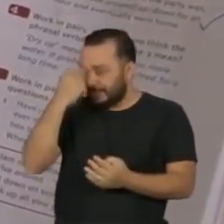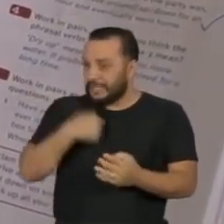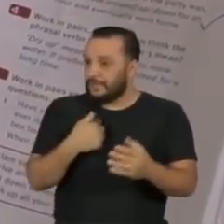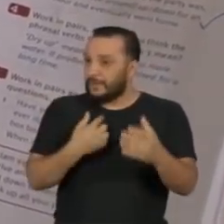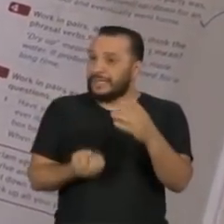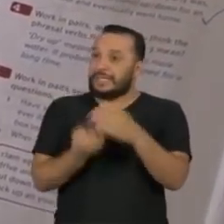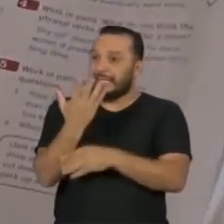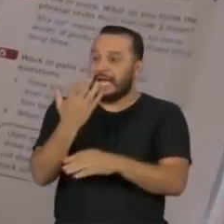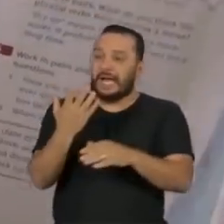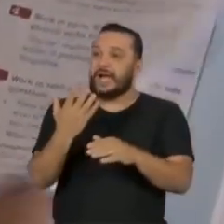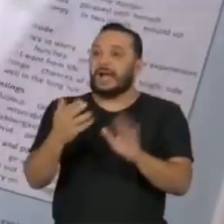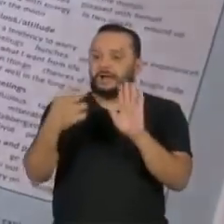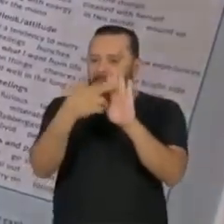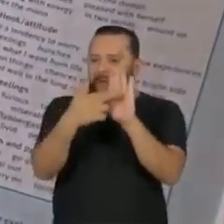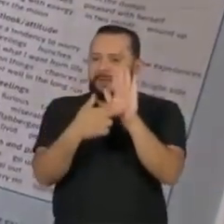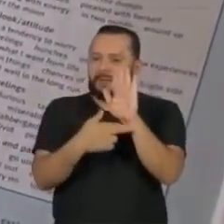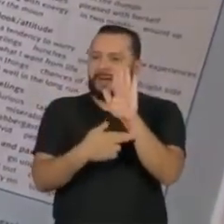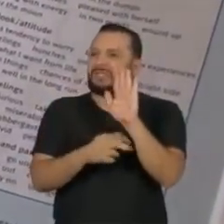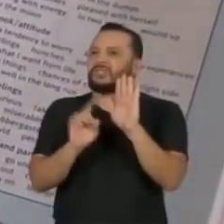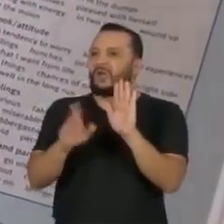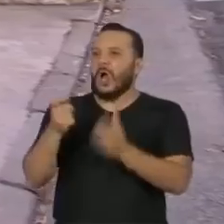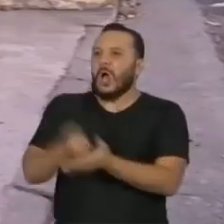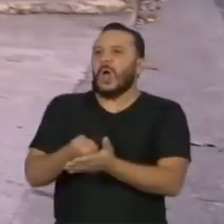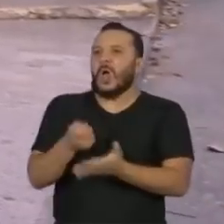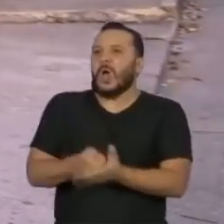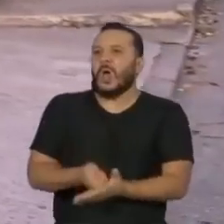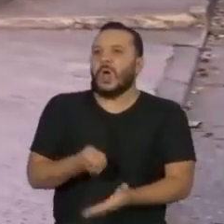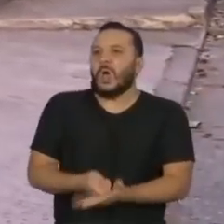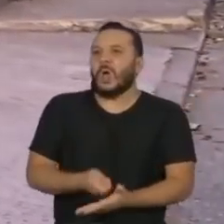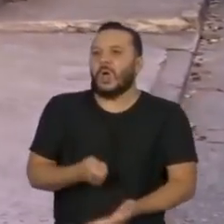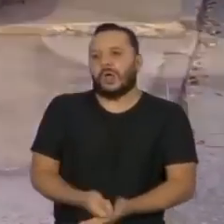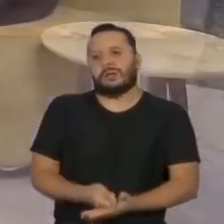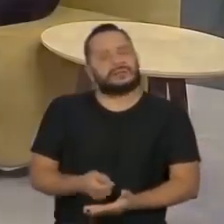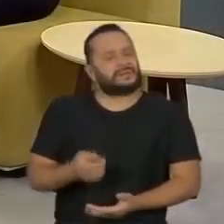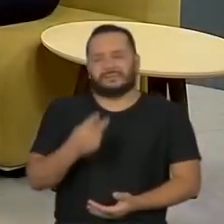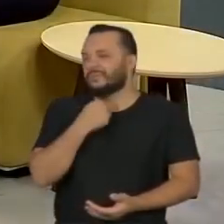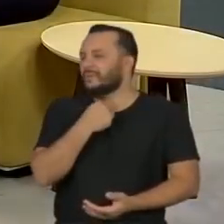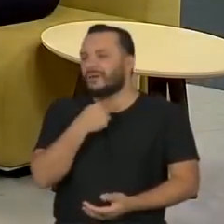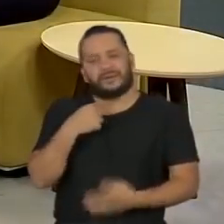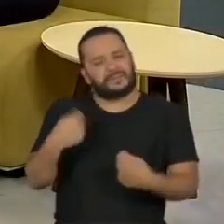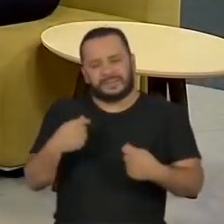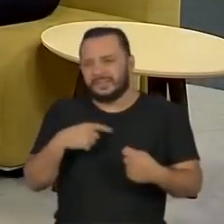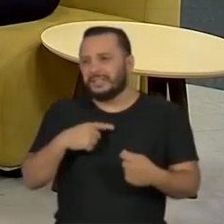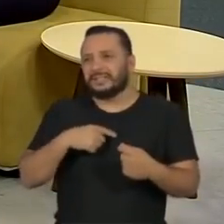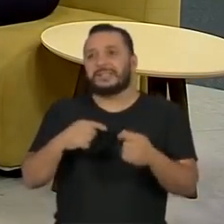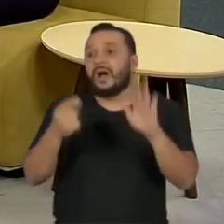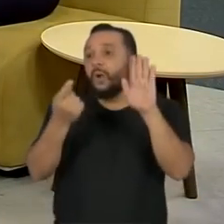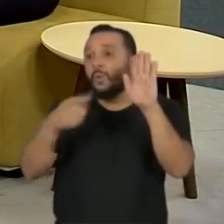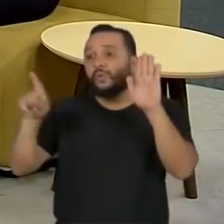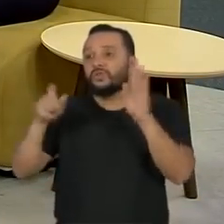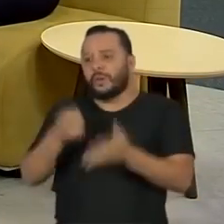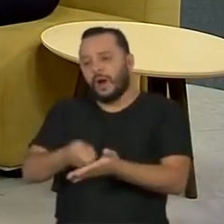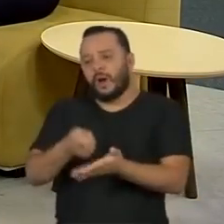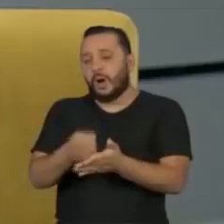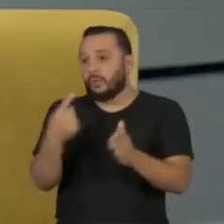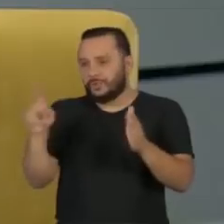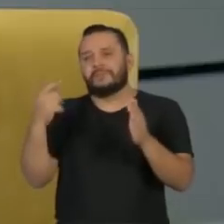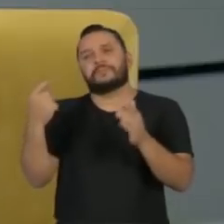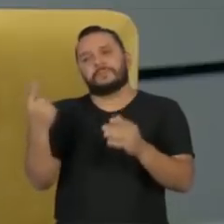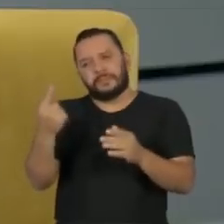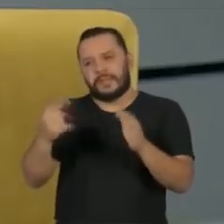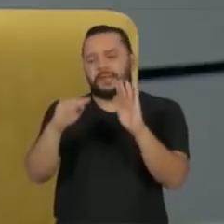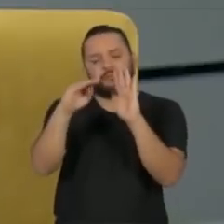é só de cobrança. E a cobrança, ela tem que ser a última ferramenta. Então, primeiro eu monto essa rotina com meu filho,